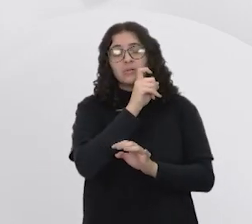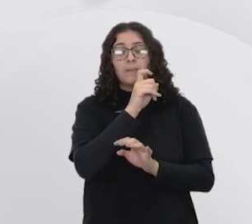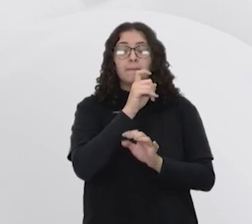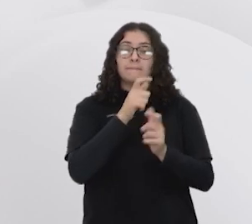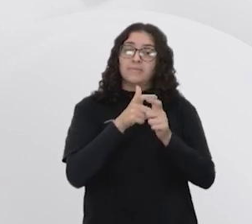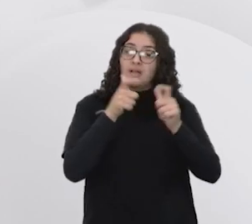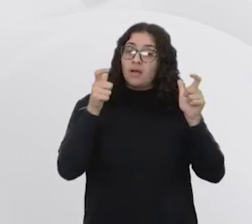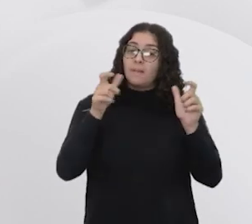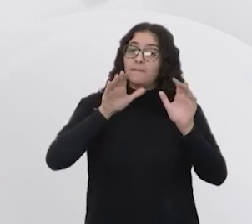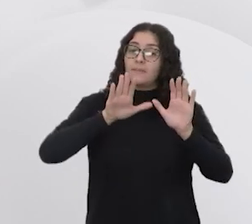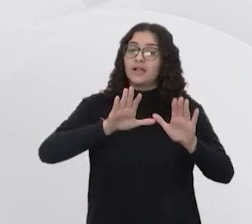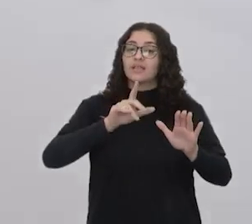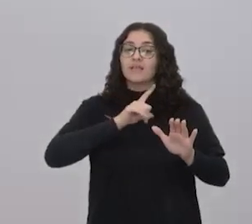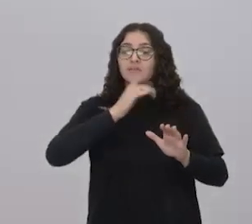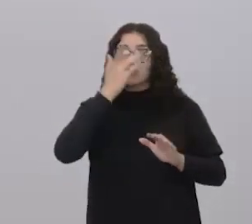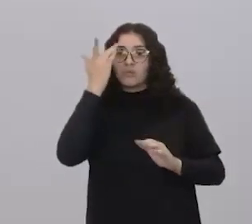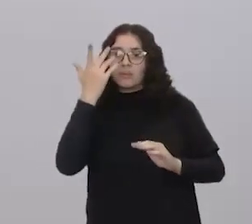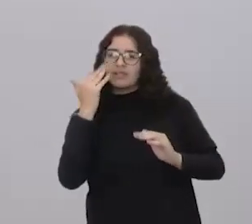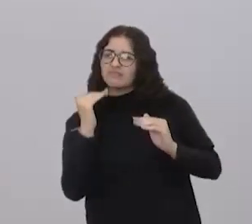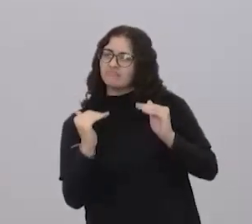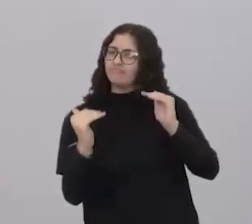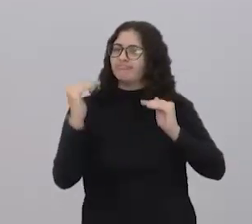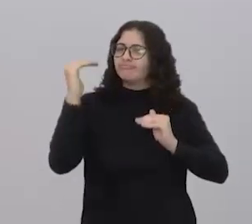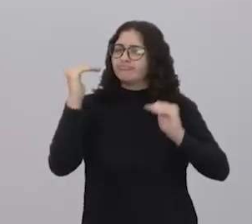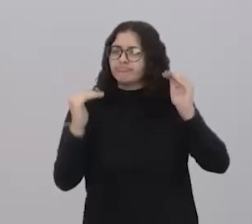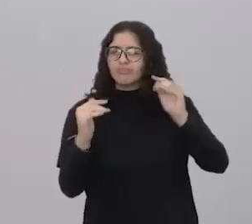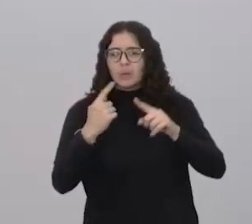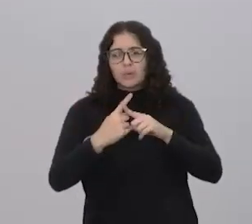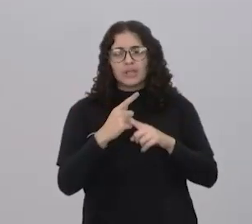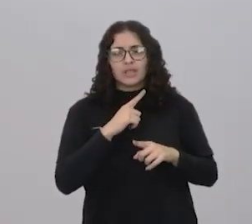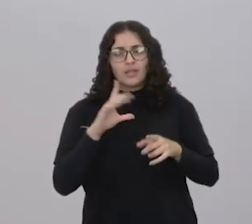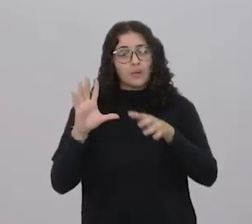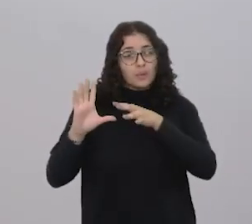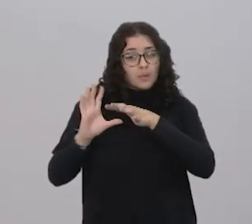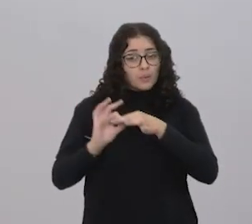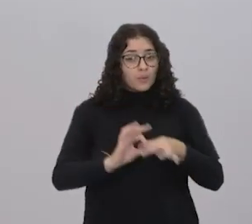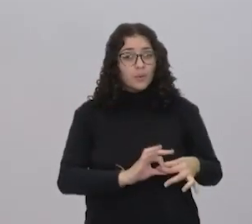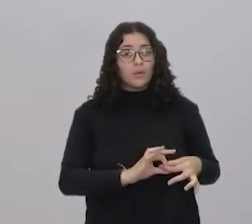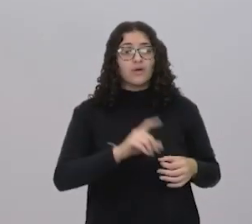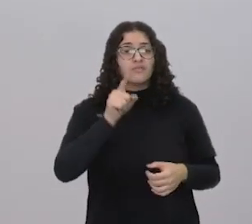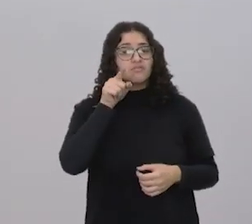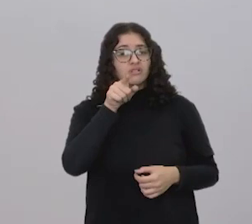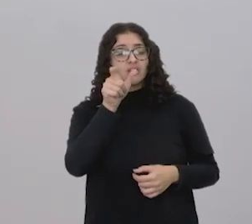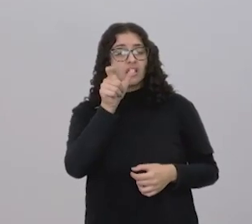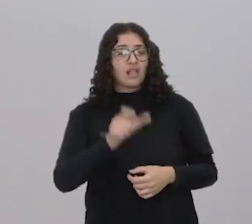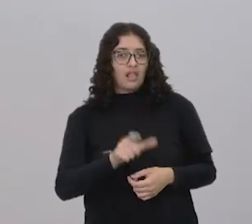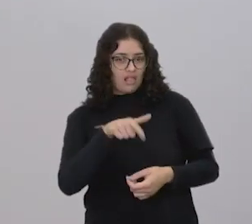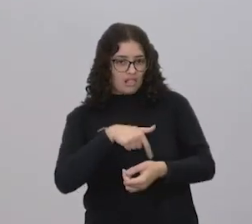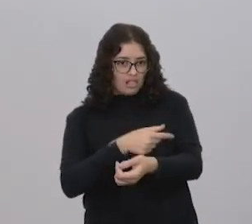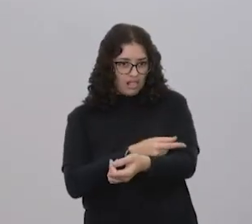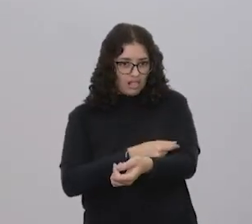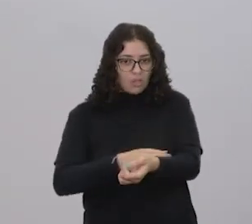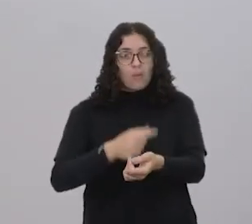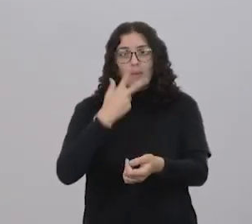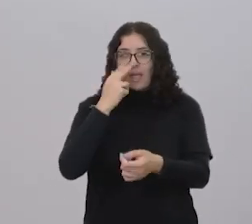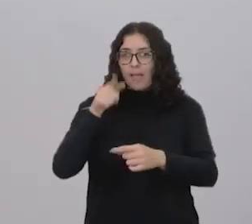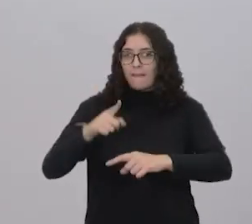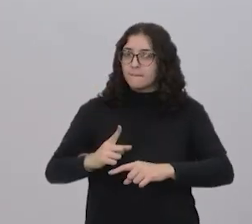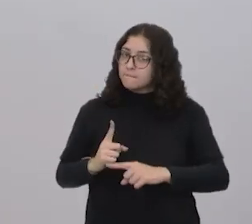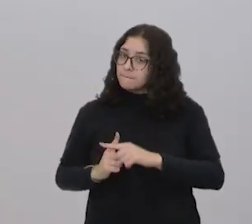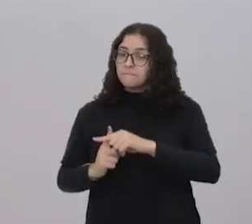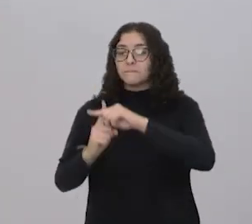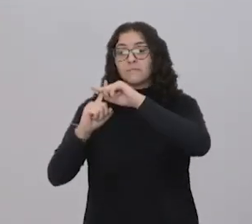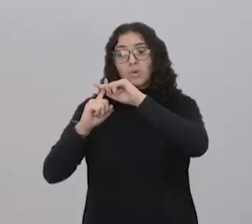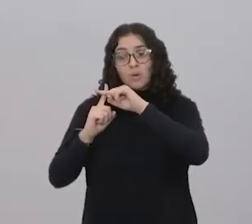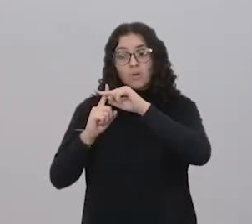poder é uma coisa interessante, porque dependendo do contexto, você ser tatuado vai representar algo positivo para